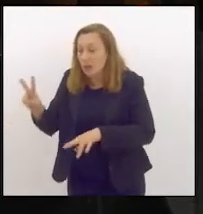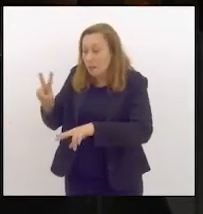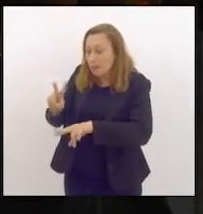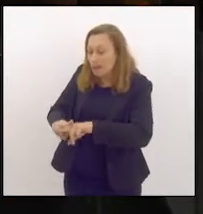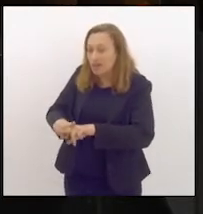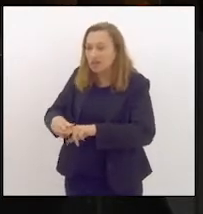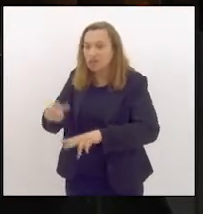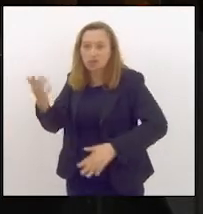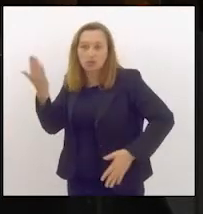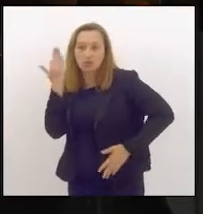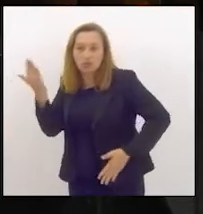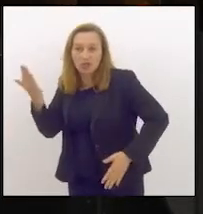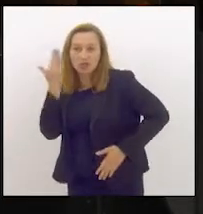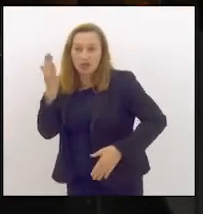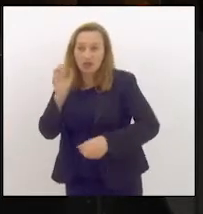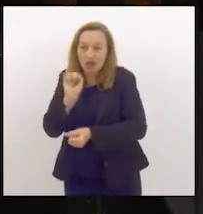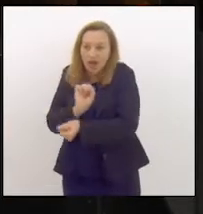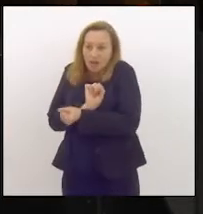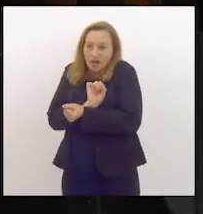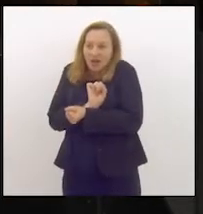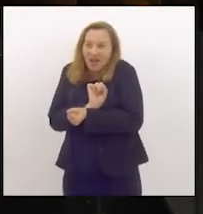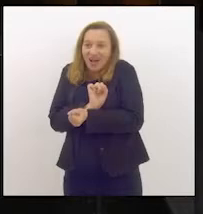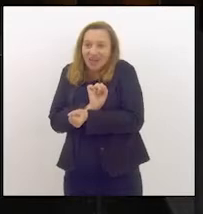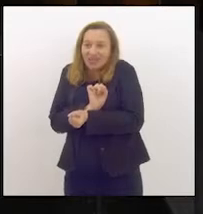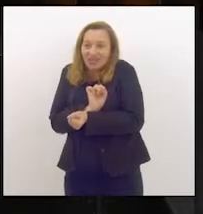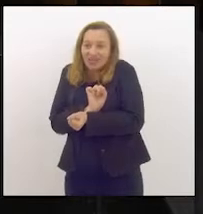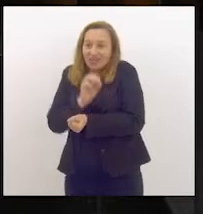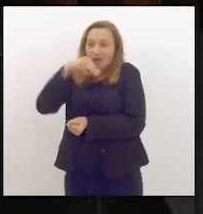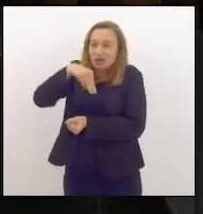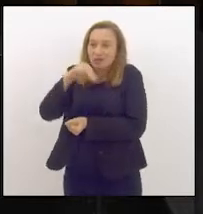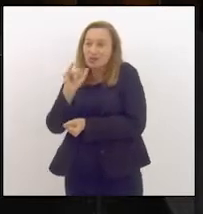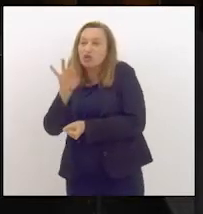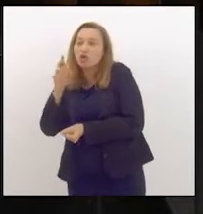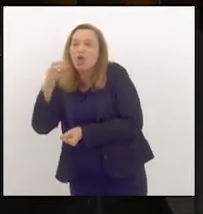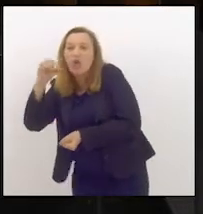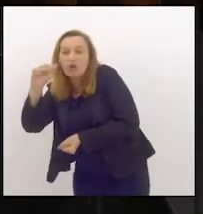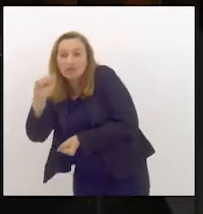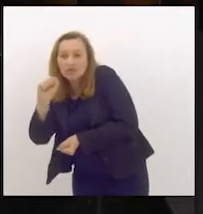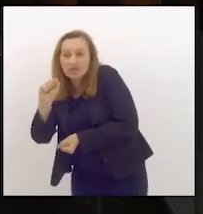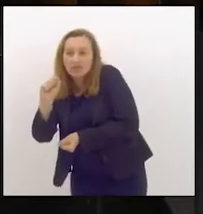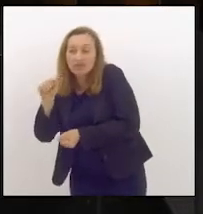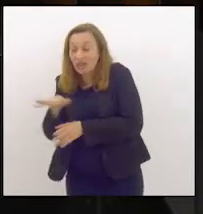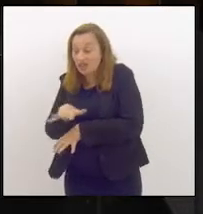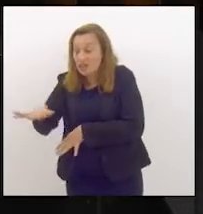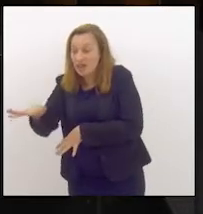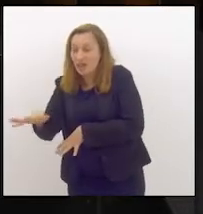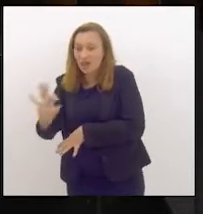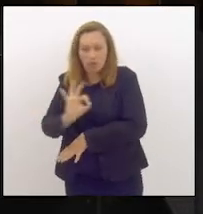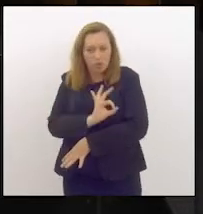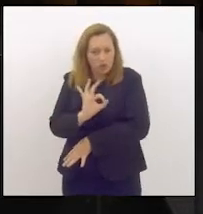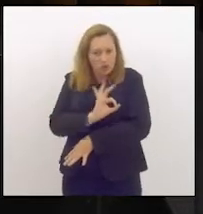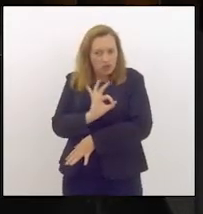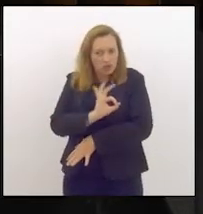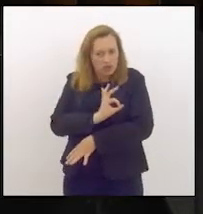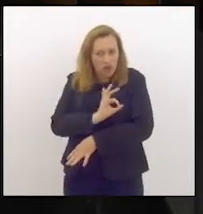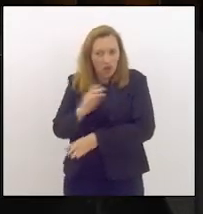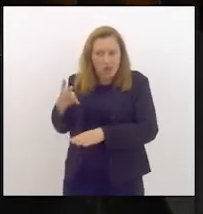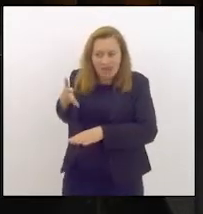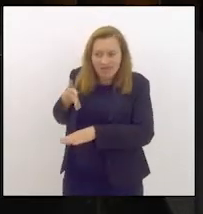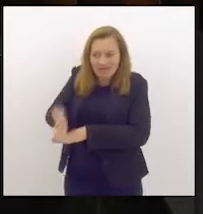narcotraficantes amarrada no chamado micro-ondas da favela e os policiais do 9º Batalhão